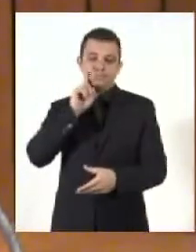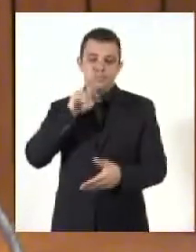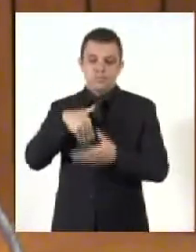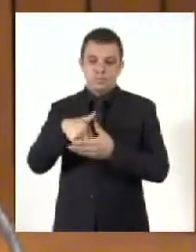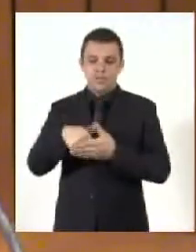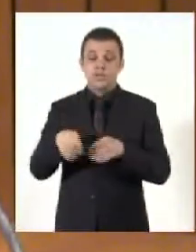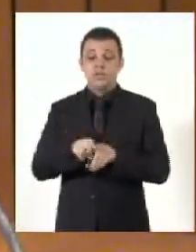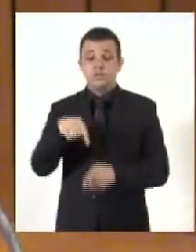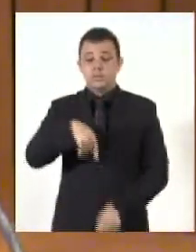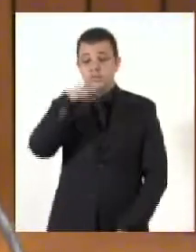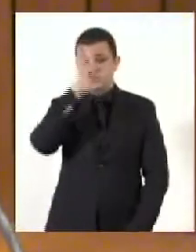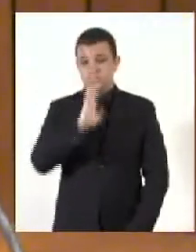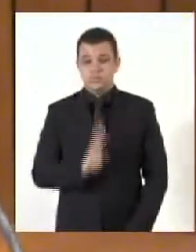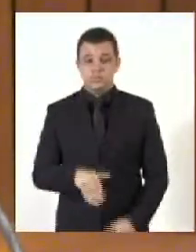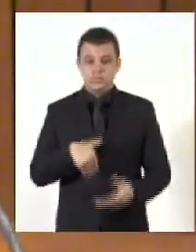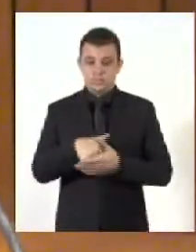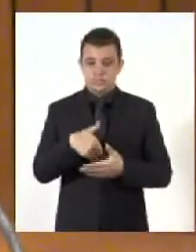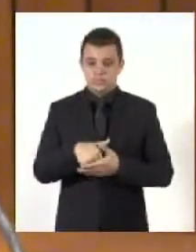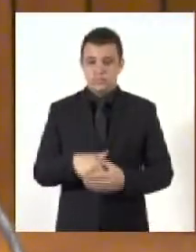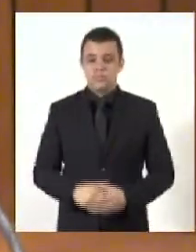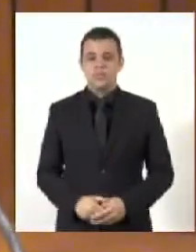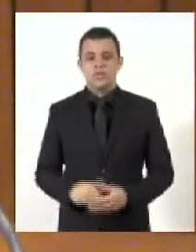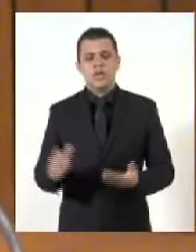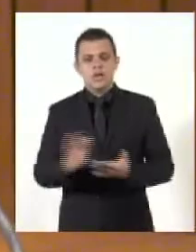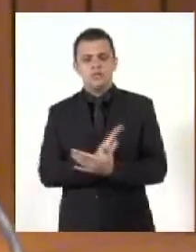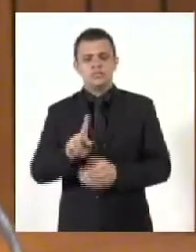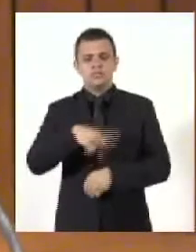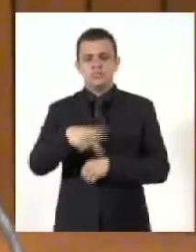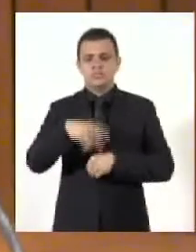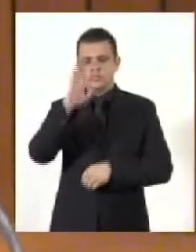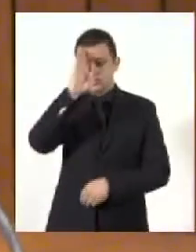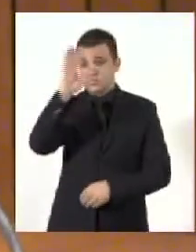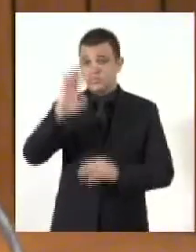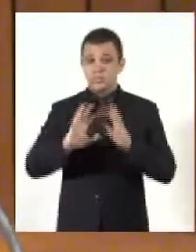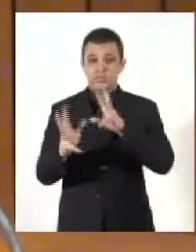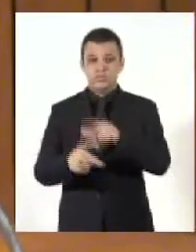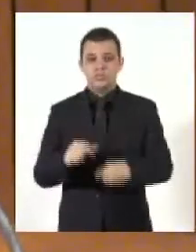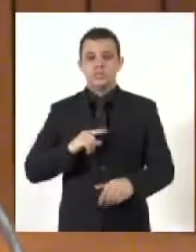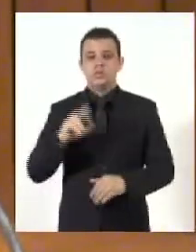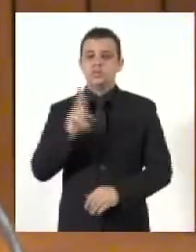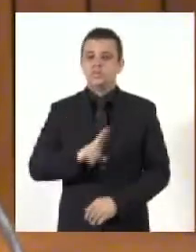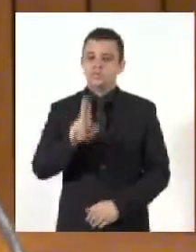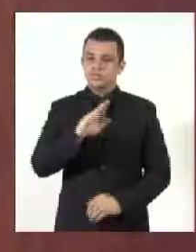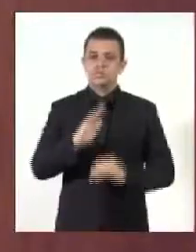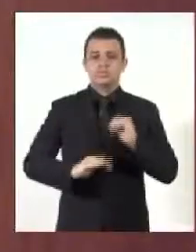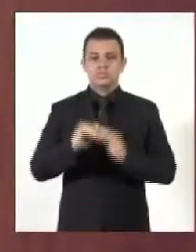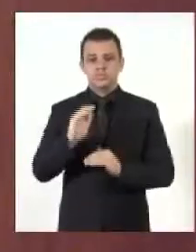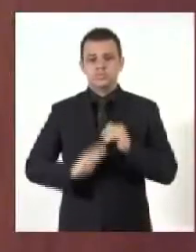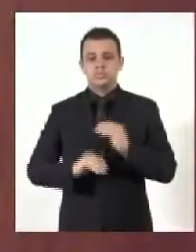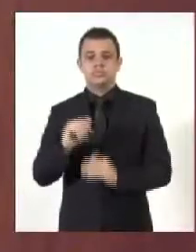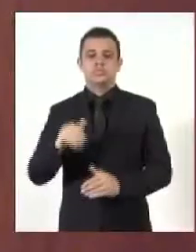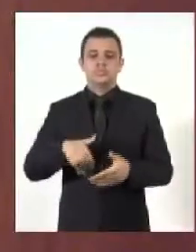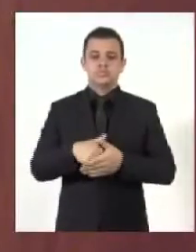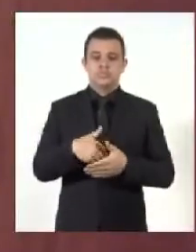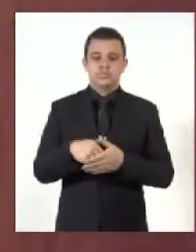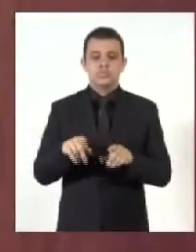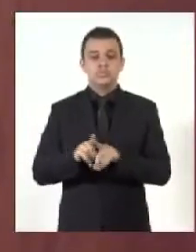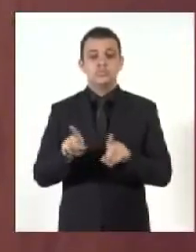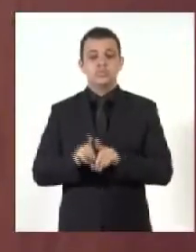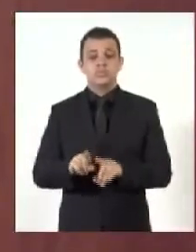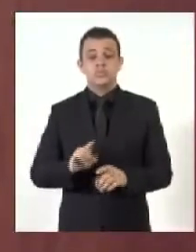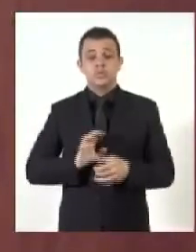Esses são alguns dos países mais importantes do mundo do futebol profissional e as entidades responsáveis pela